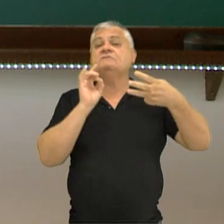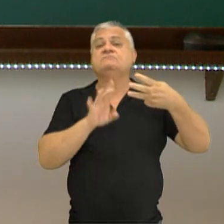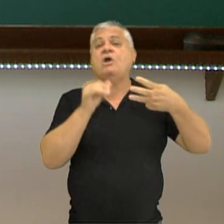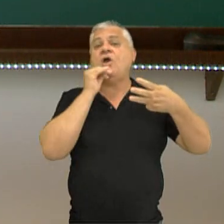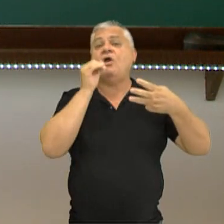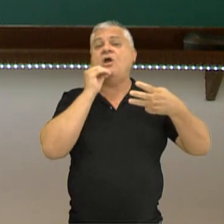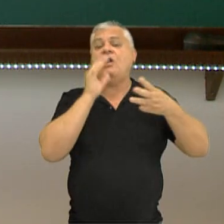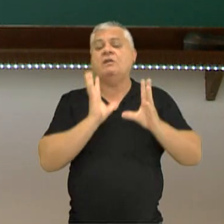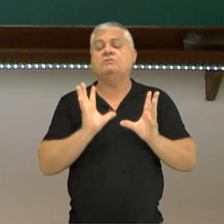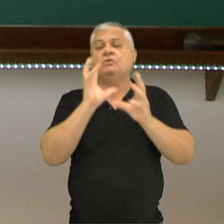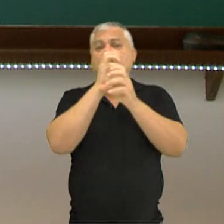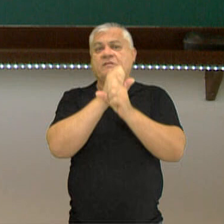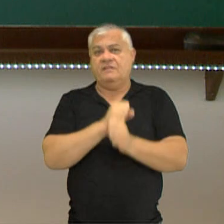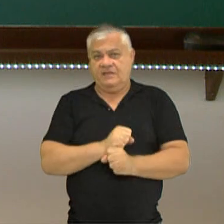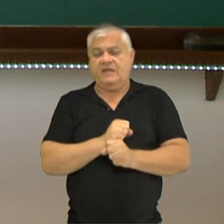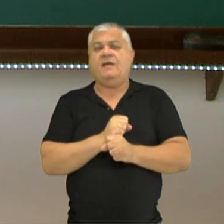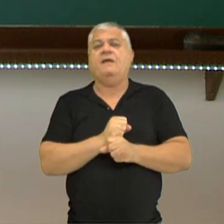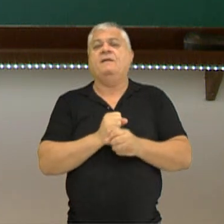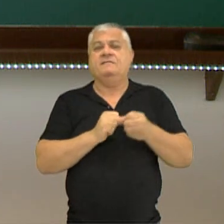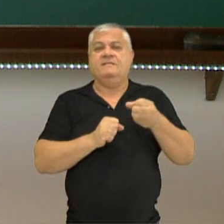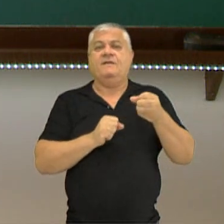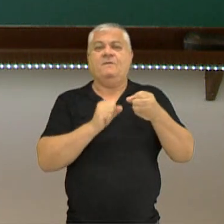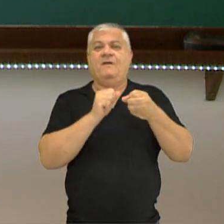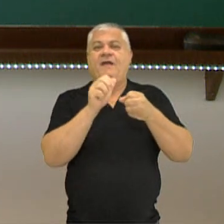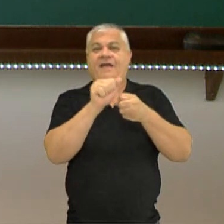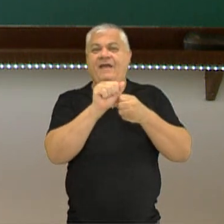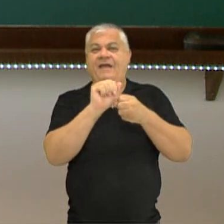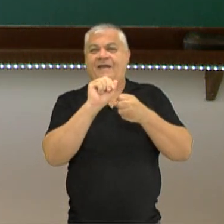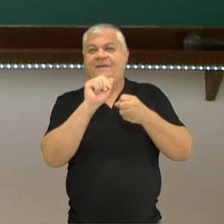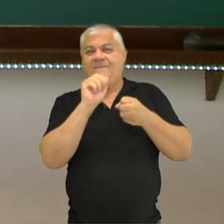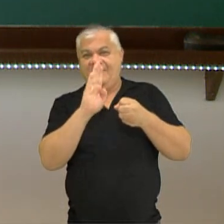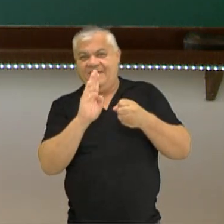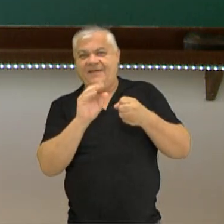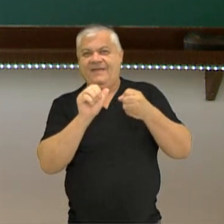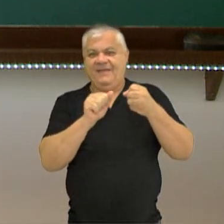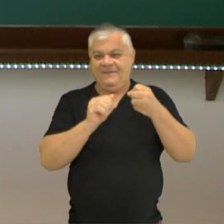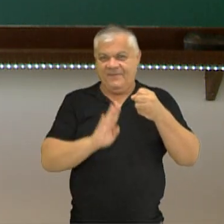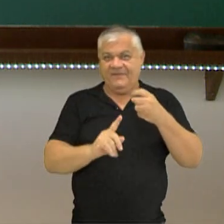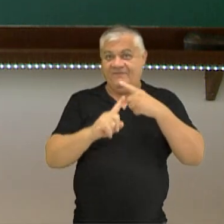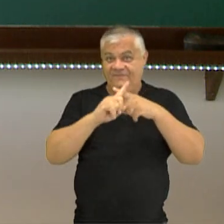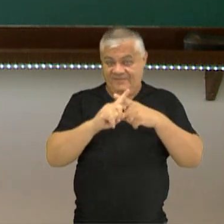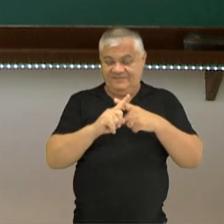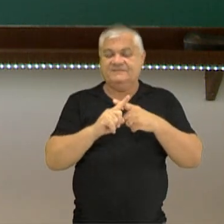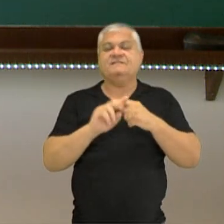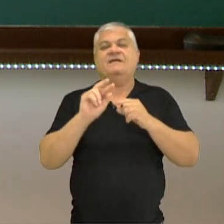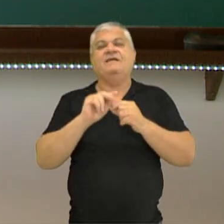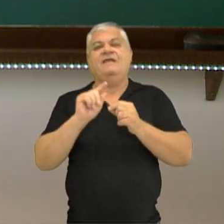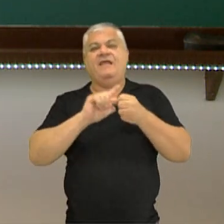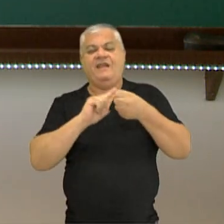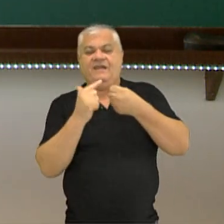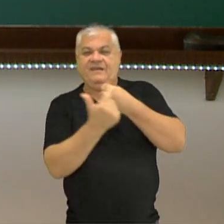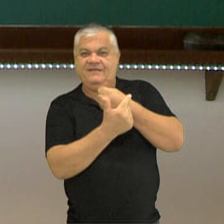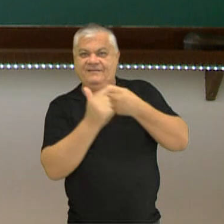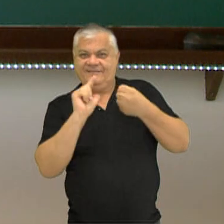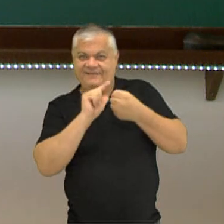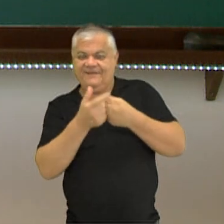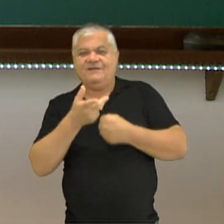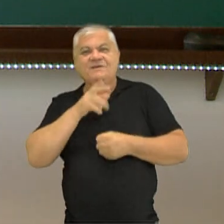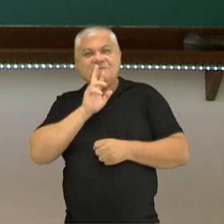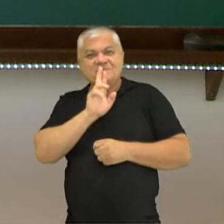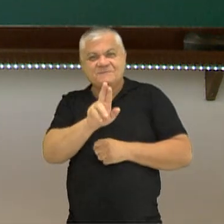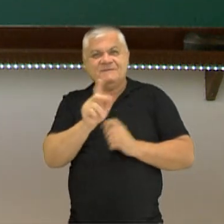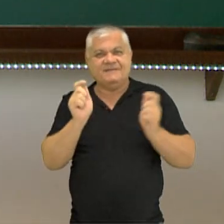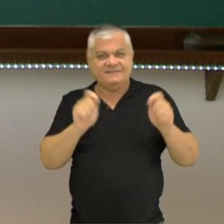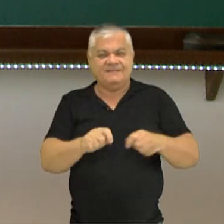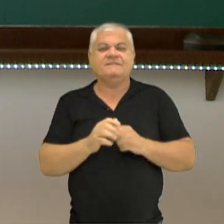área total é 2 vezes a área da base mais a área lateral, e a partir disso a gente consegue construir as nossas respostas,